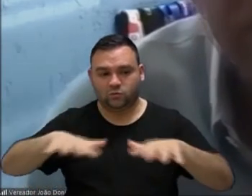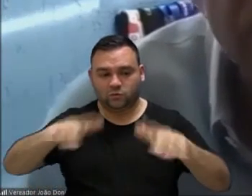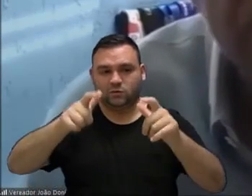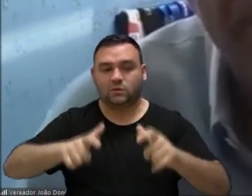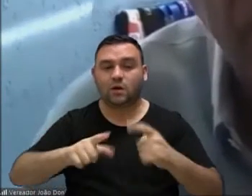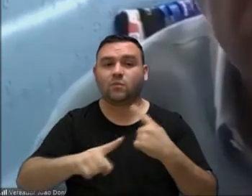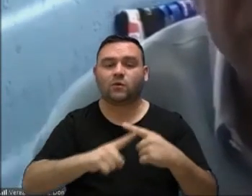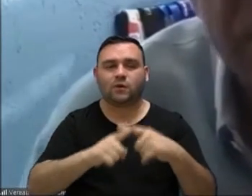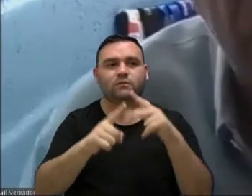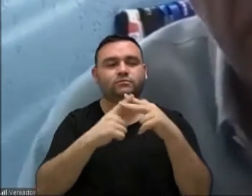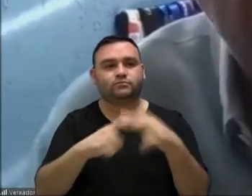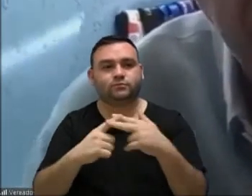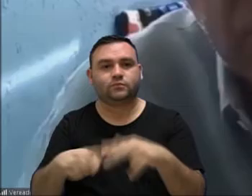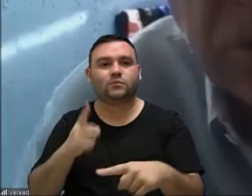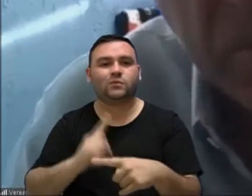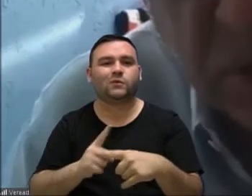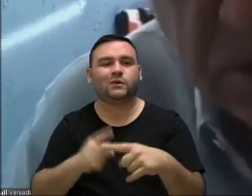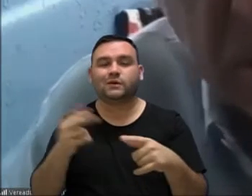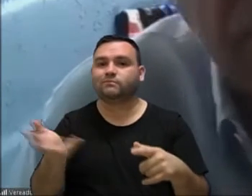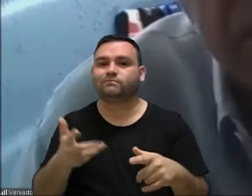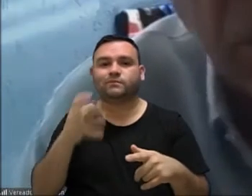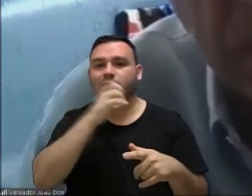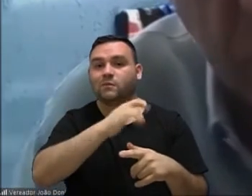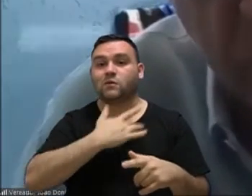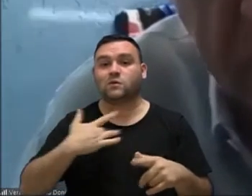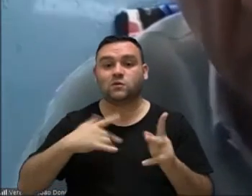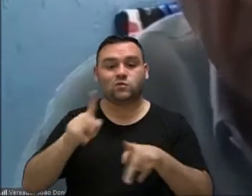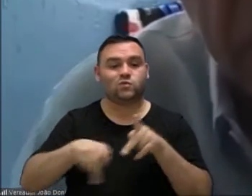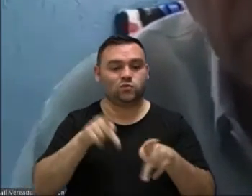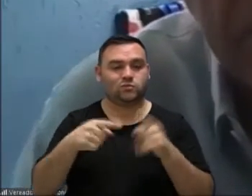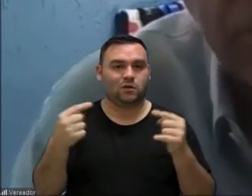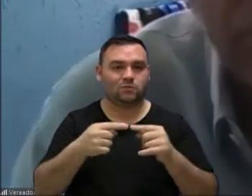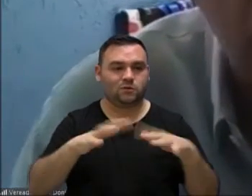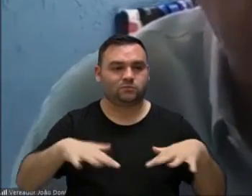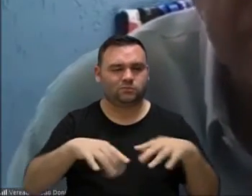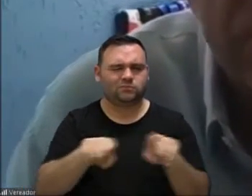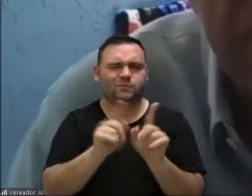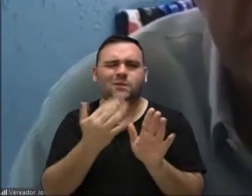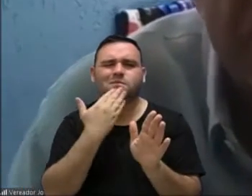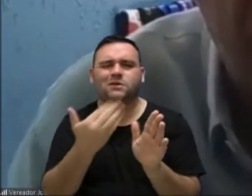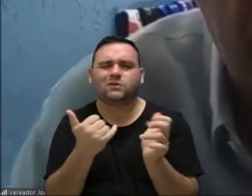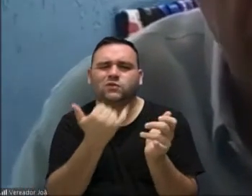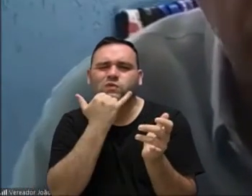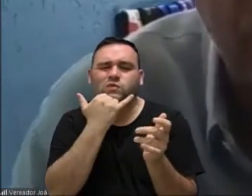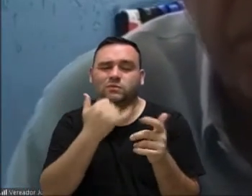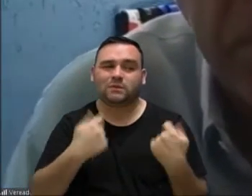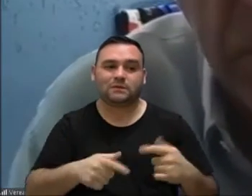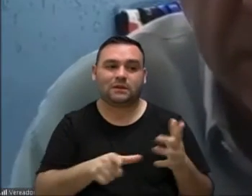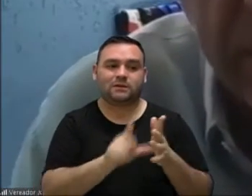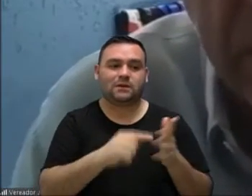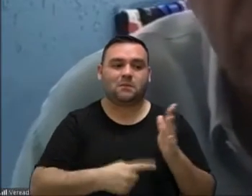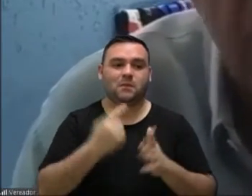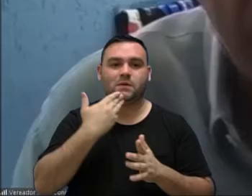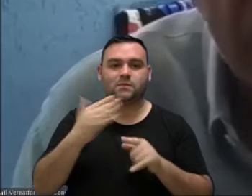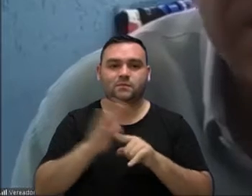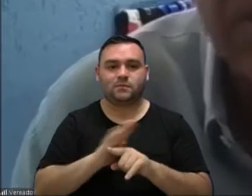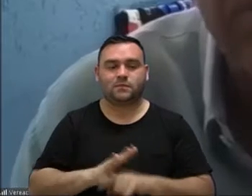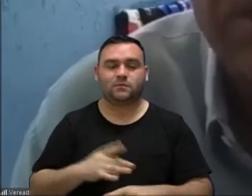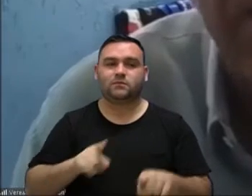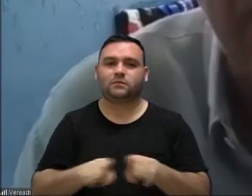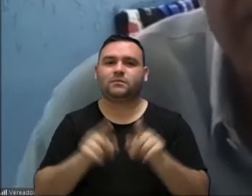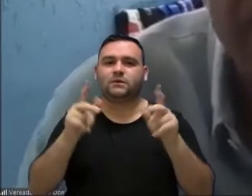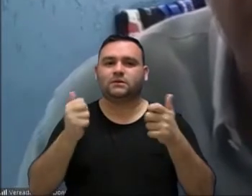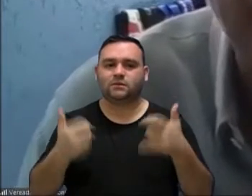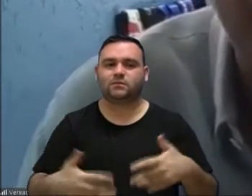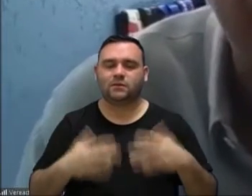no sentido da manutenção porque é uma situação emergencial de saúde pública eu peço desculpas inclusive eu vou ter falado no meu primeiro requerimento que é a